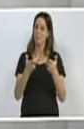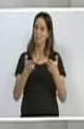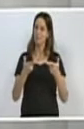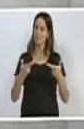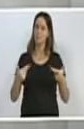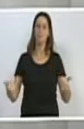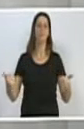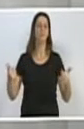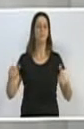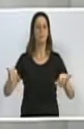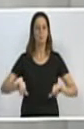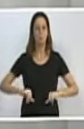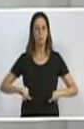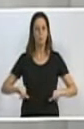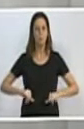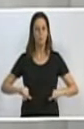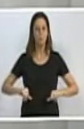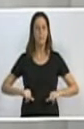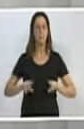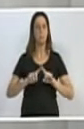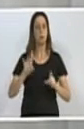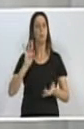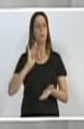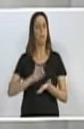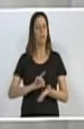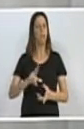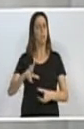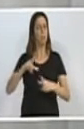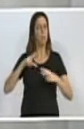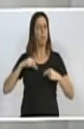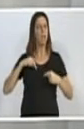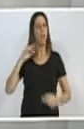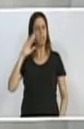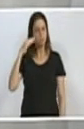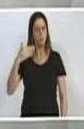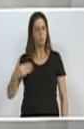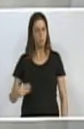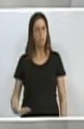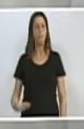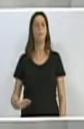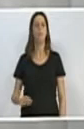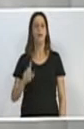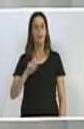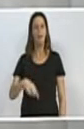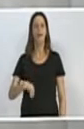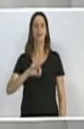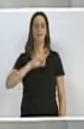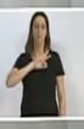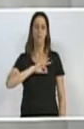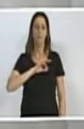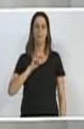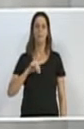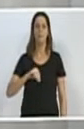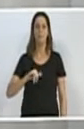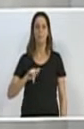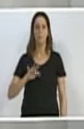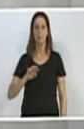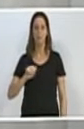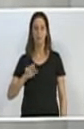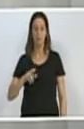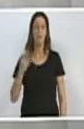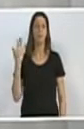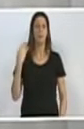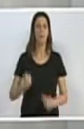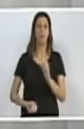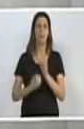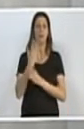tão sofrida, mas tão honrada Polícia Militar, que foi criada